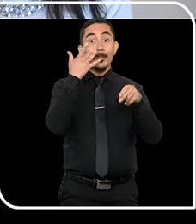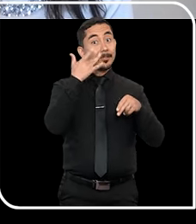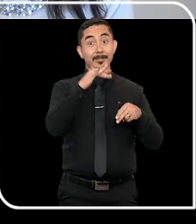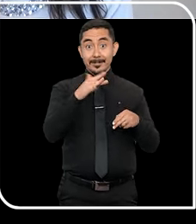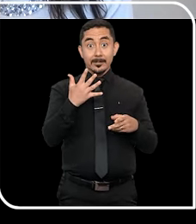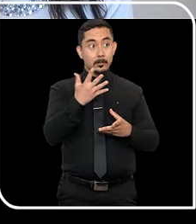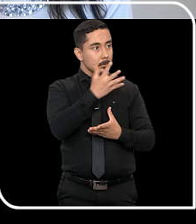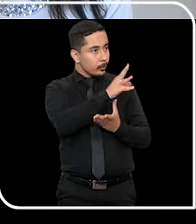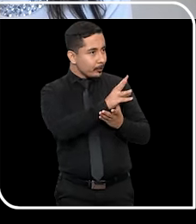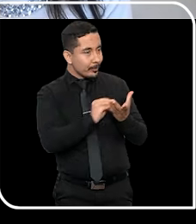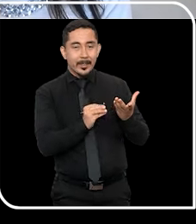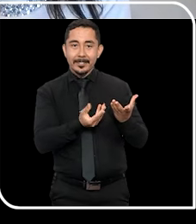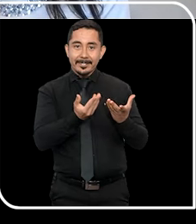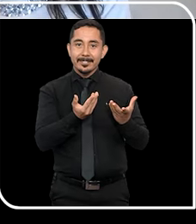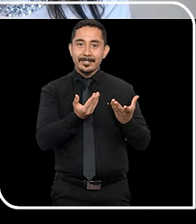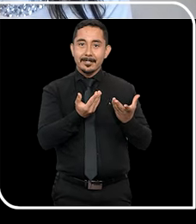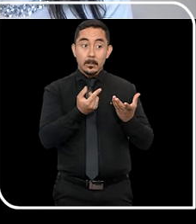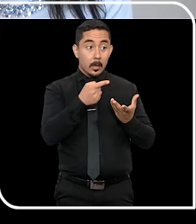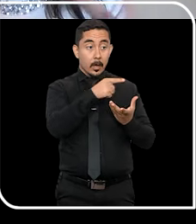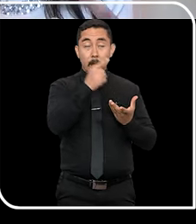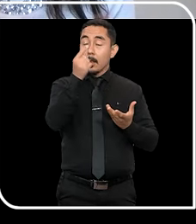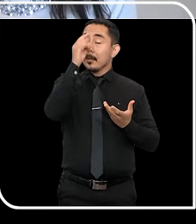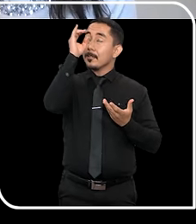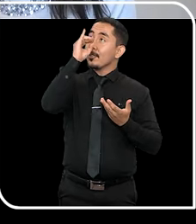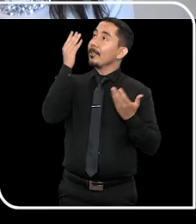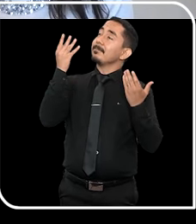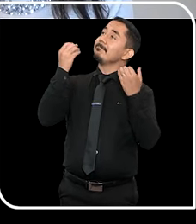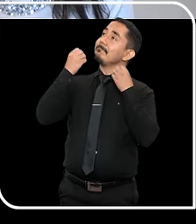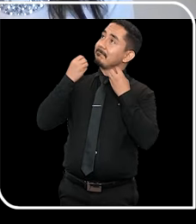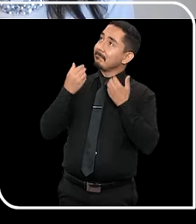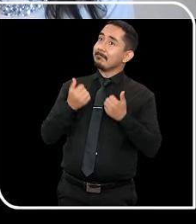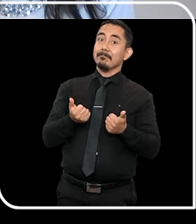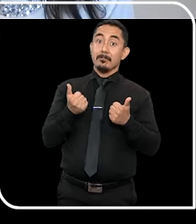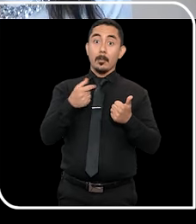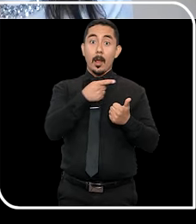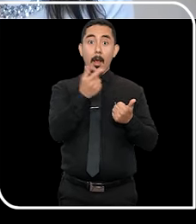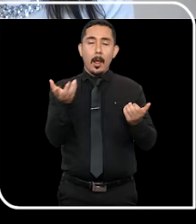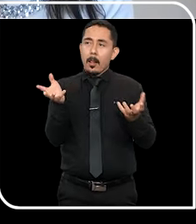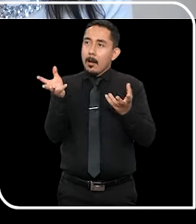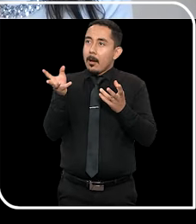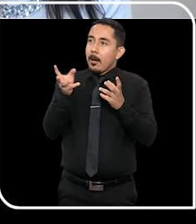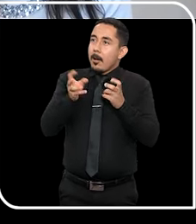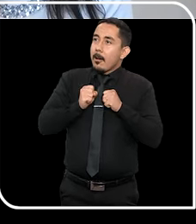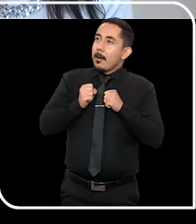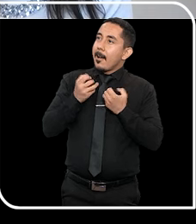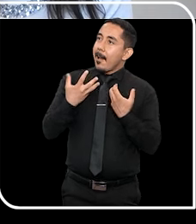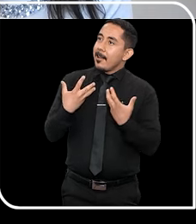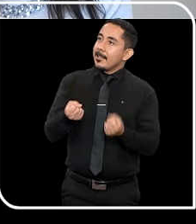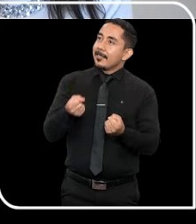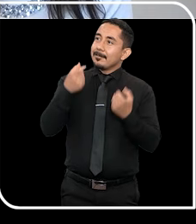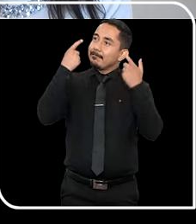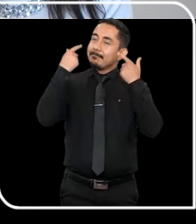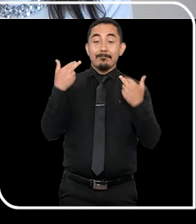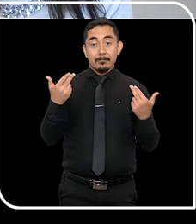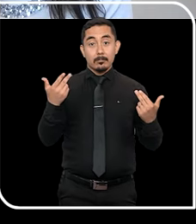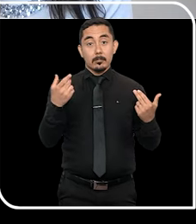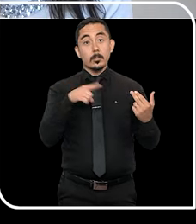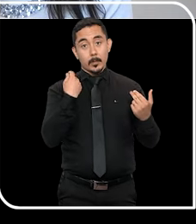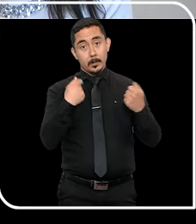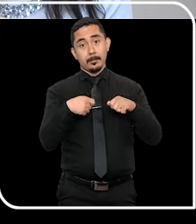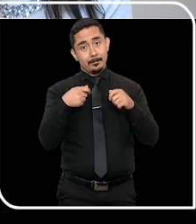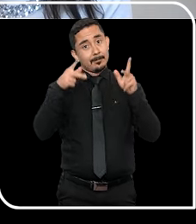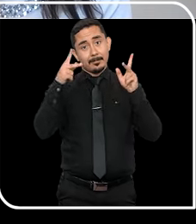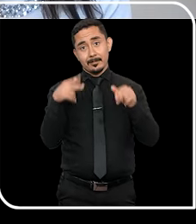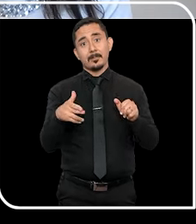gente não não tire dela essa ingenuidade E e esse acolhimento que é natural né que ela tem desde pequeno que a gente consiga